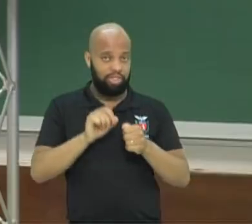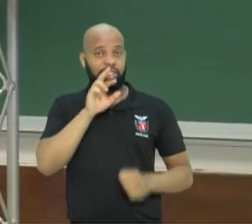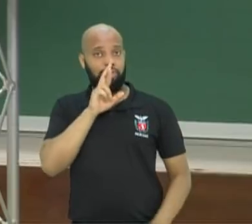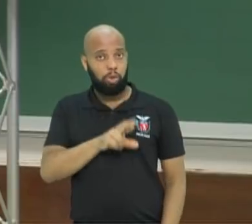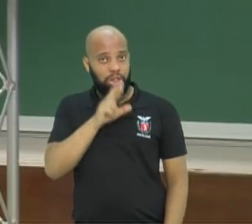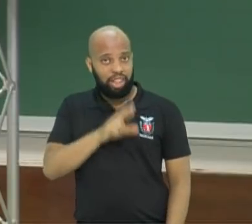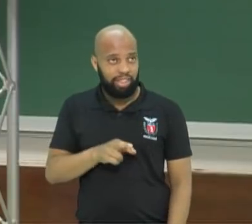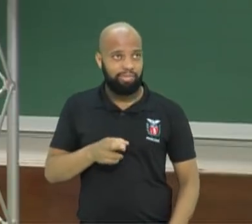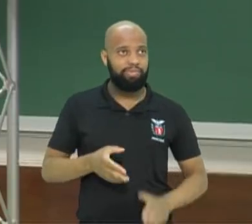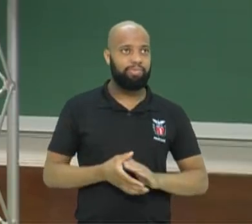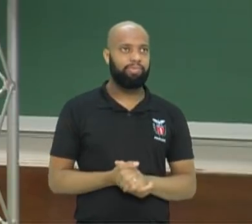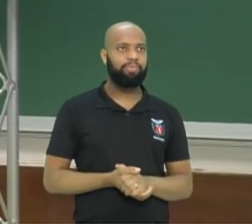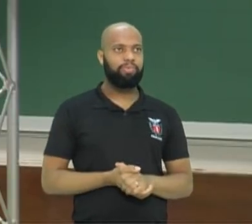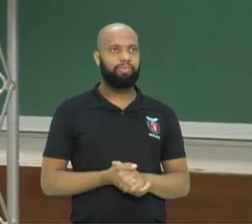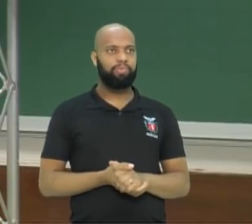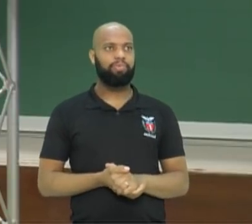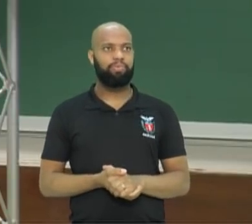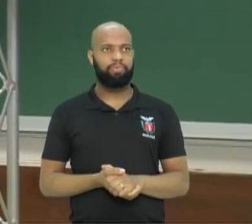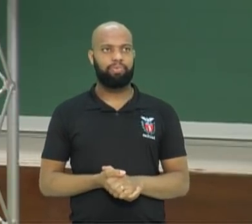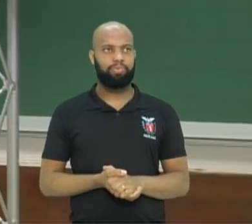lá!